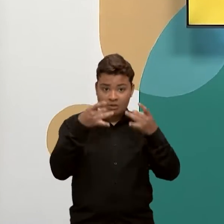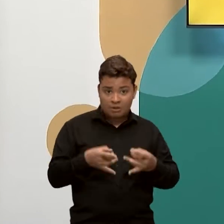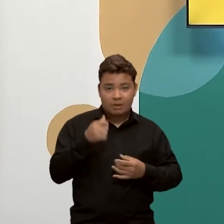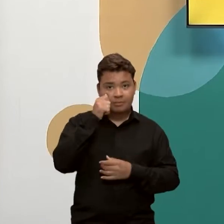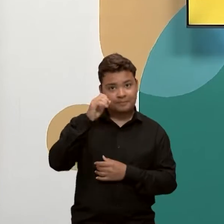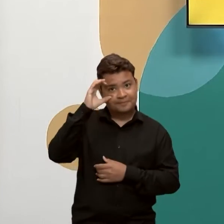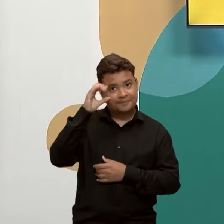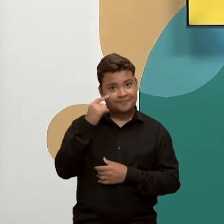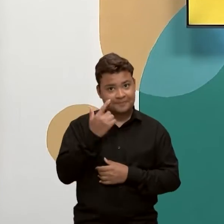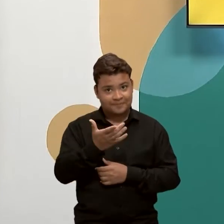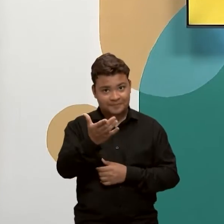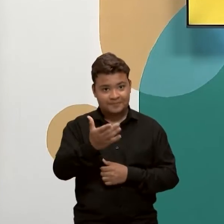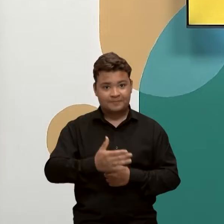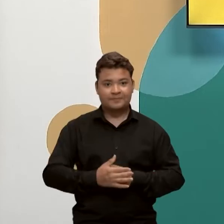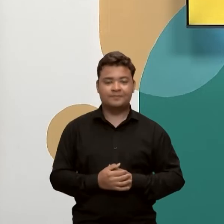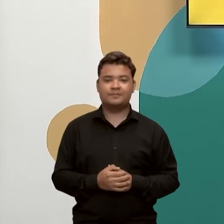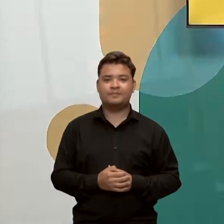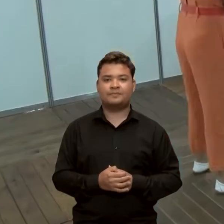Clelma.